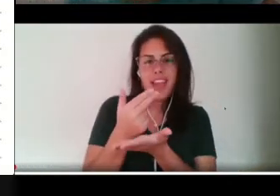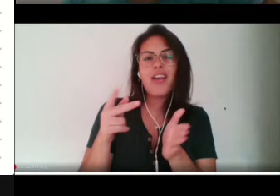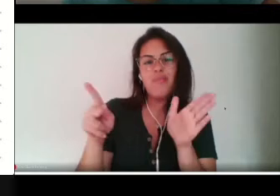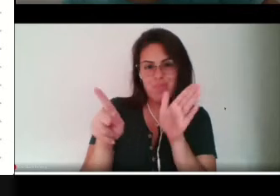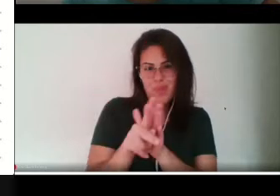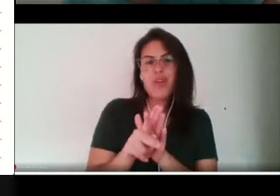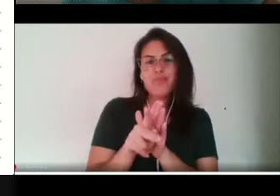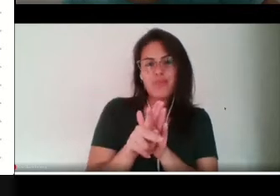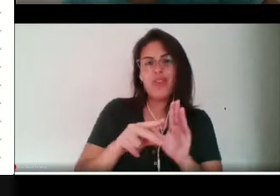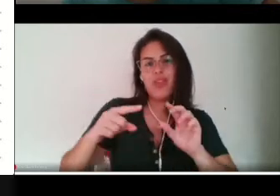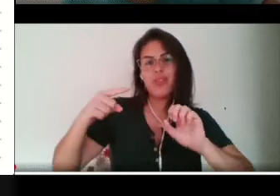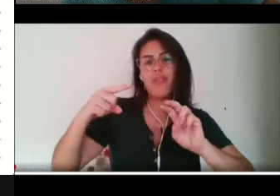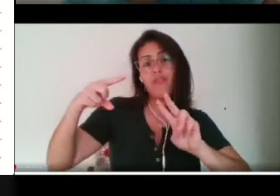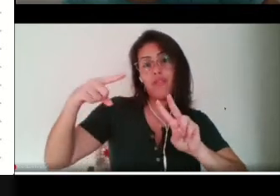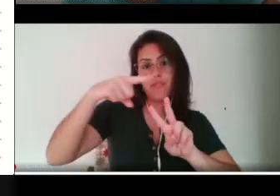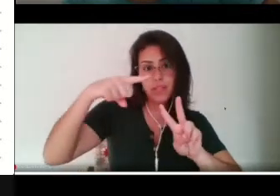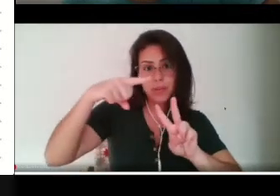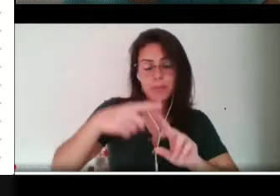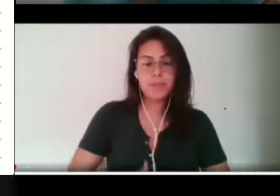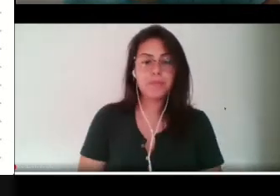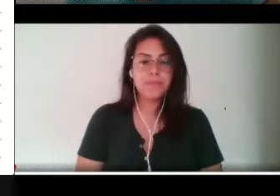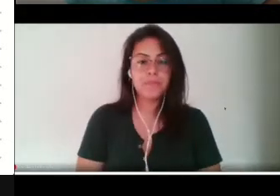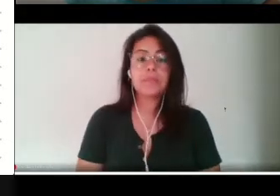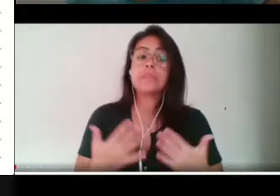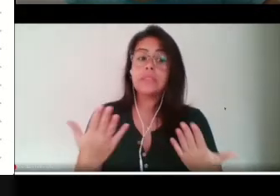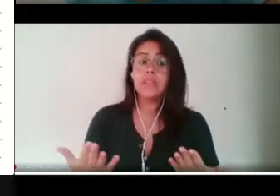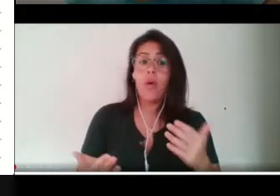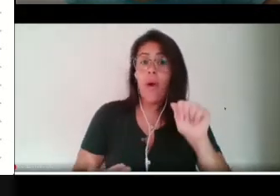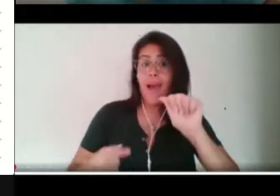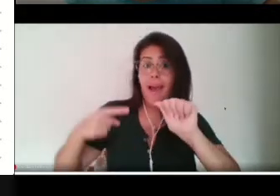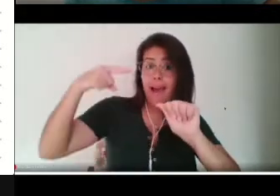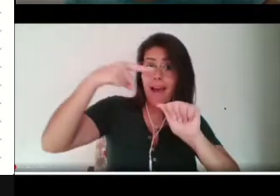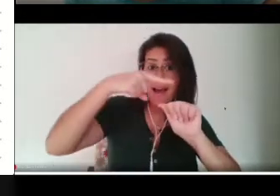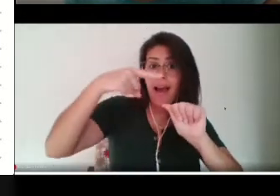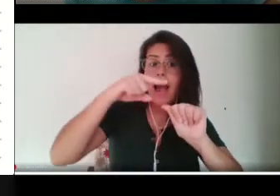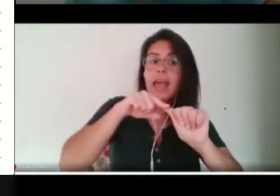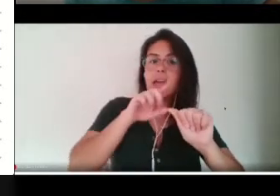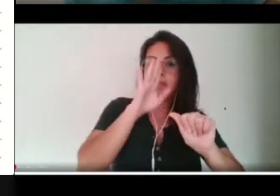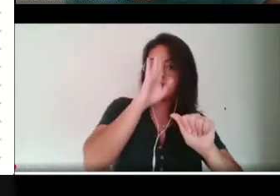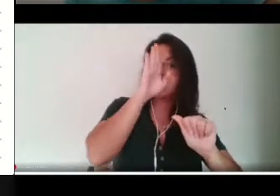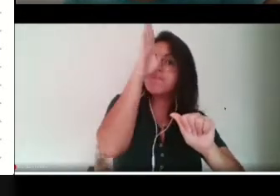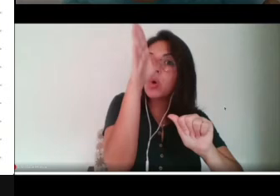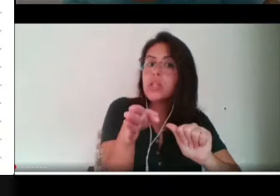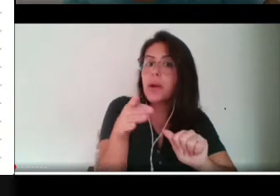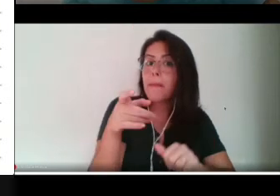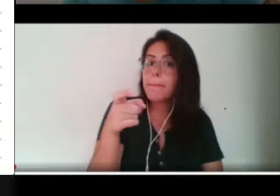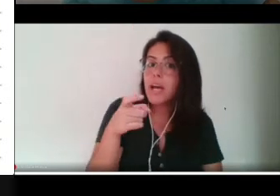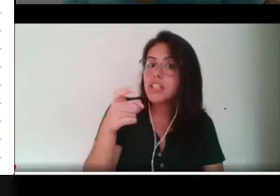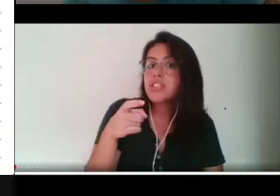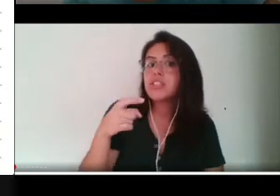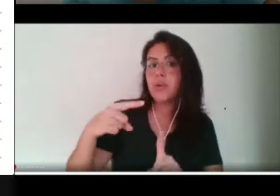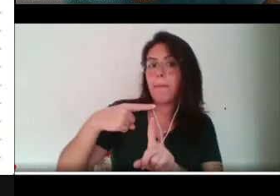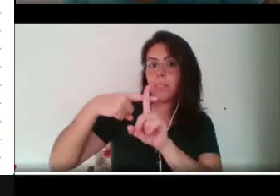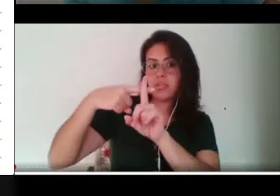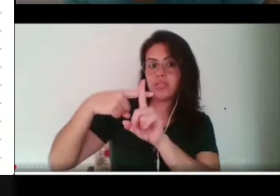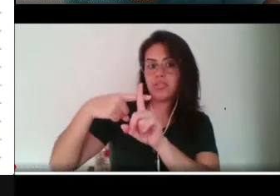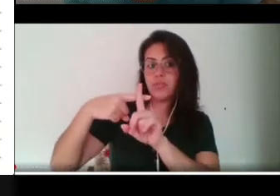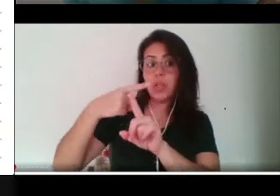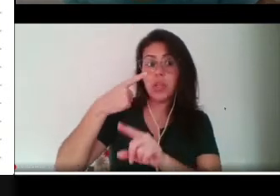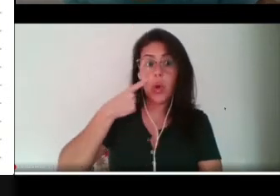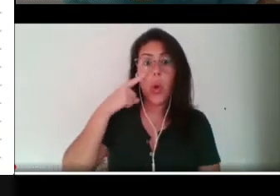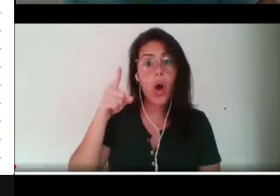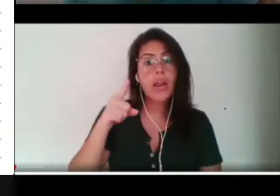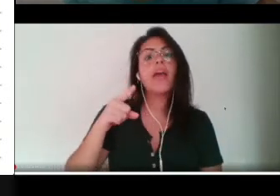Então, o vetor A, ele está apontando para x positivo, então ele é o do tipo 6 na direção